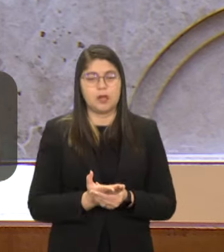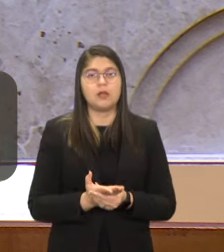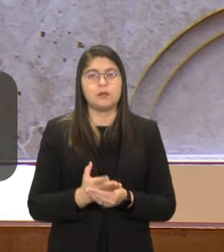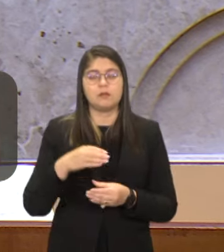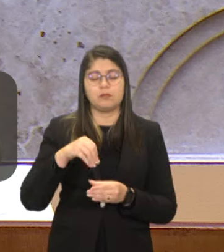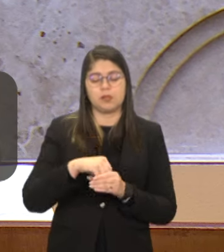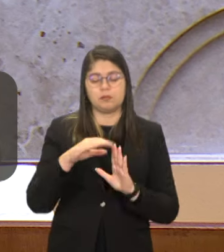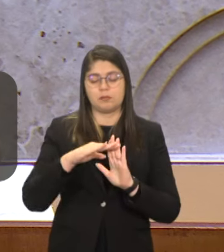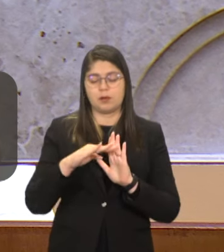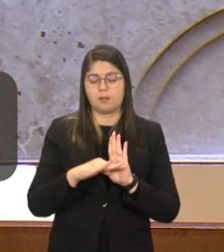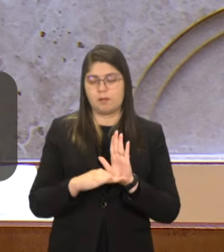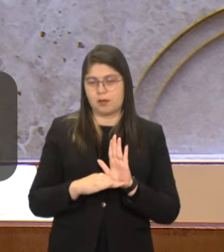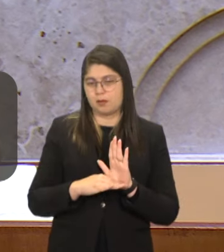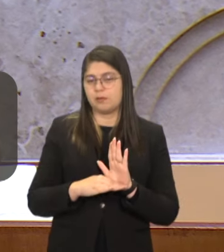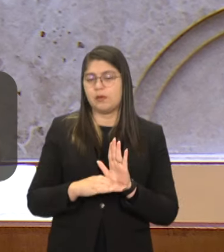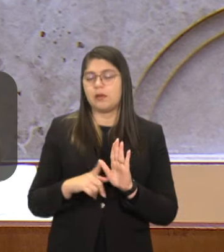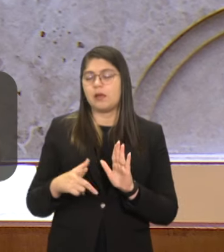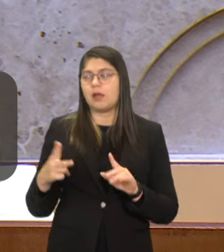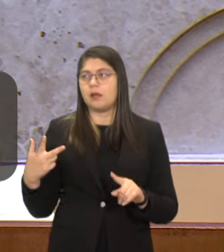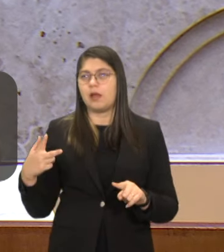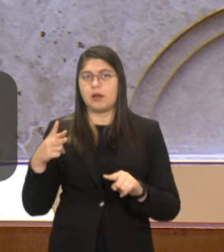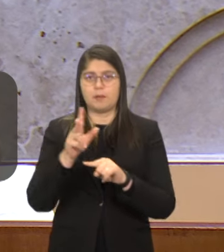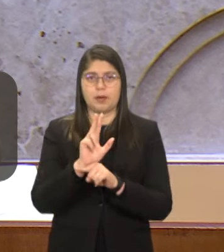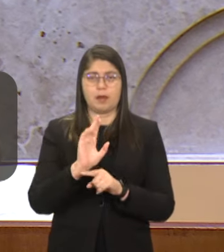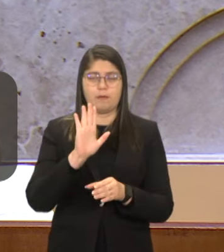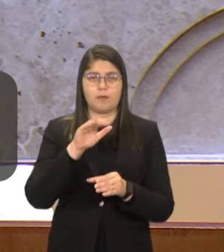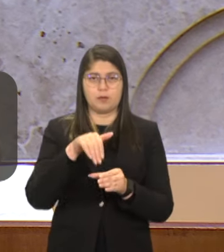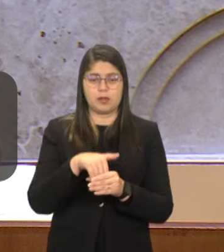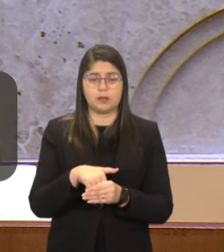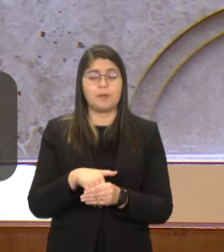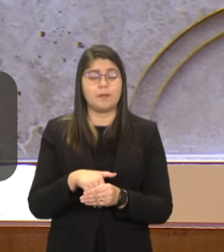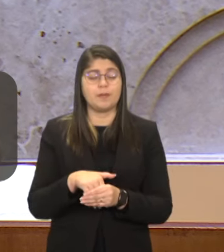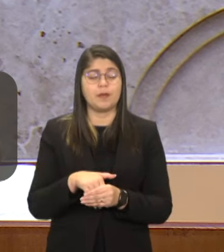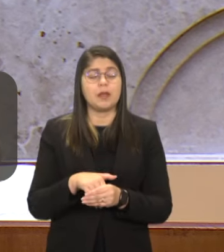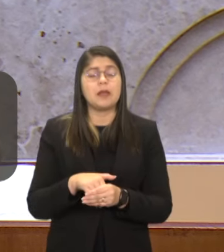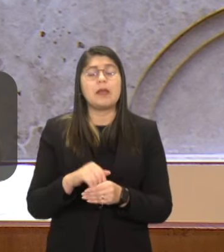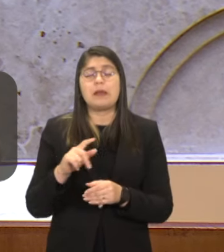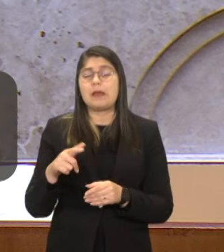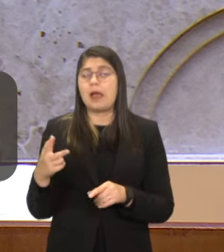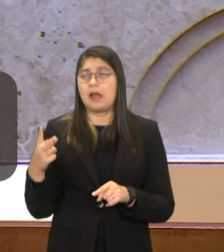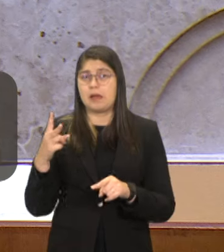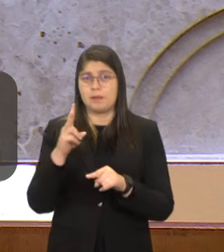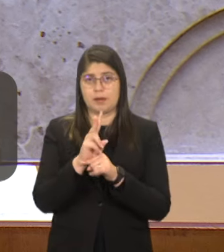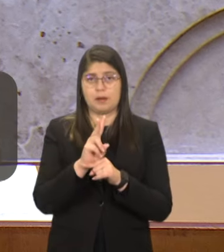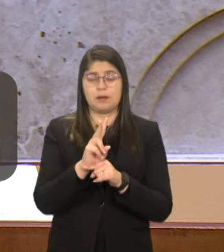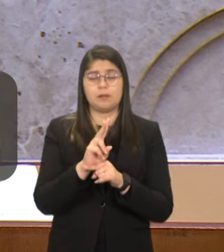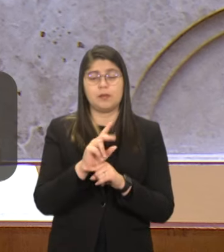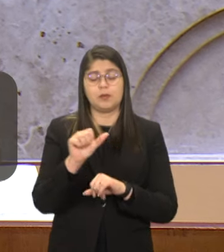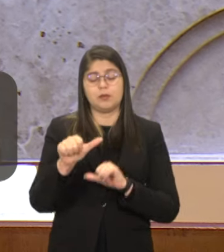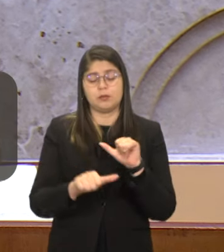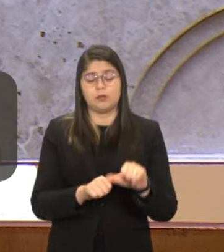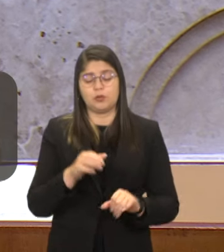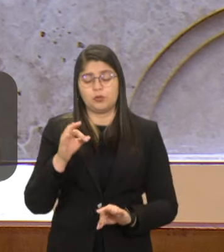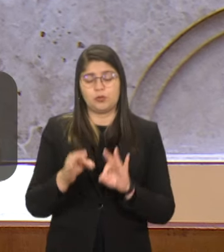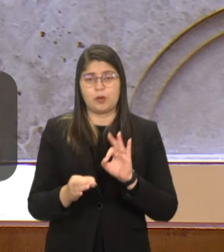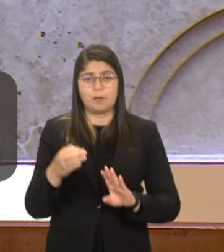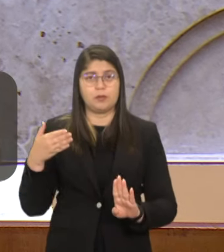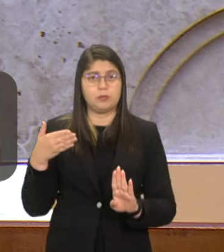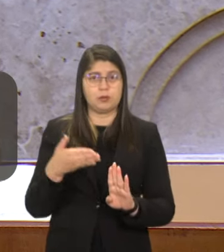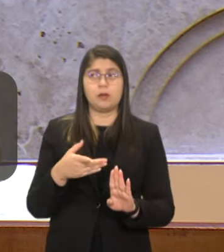para referendo da medida liminar, ocasião em que votei para converter a medida cautelar em julgamento de mérito e